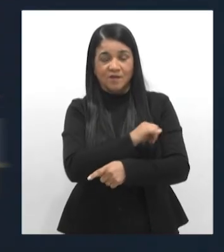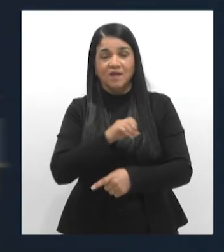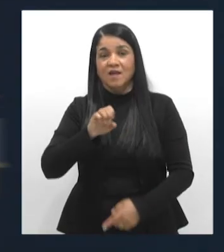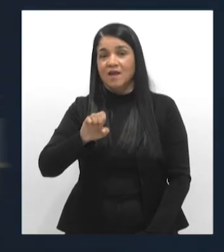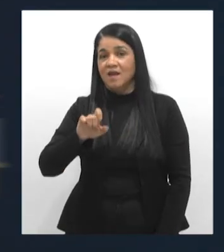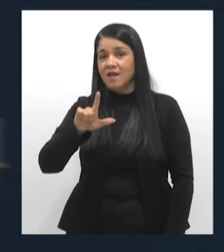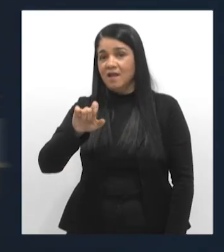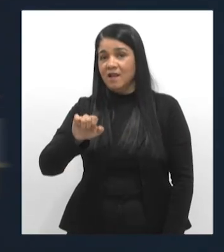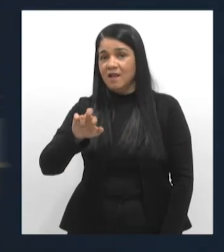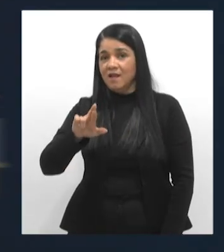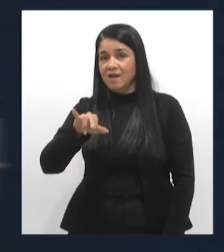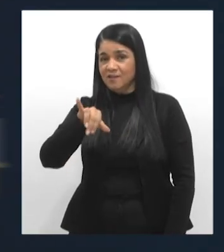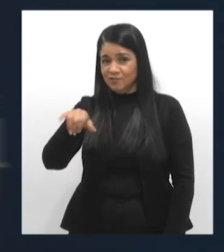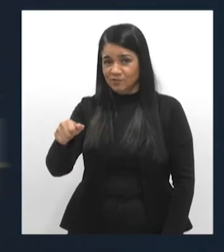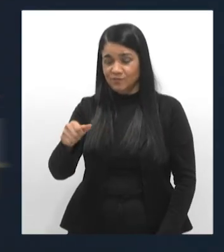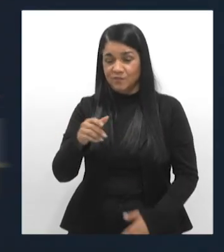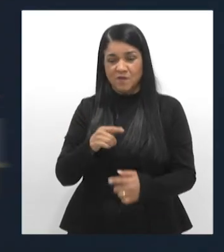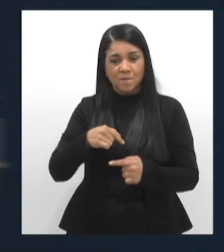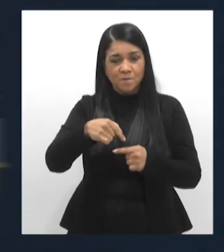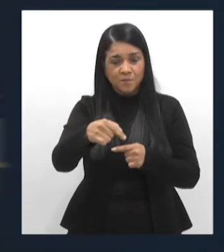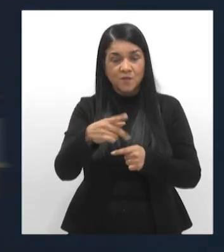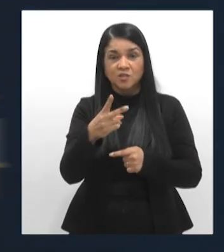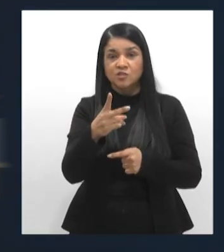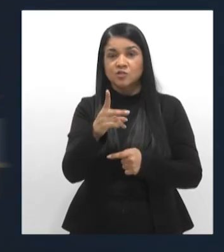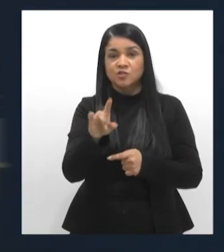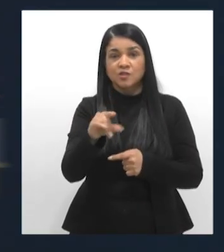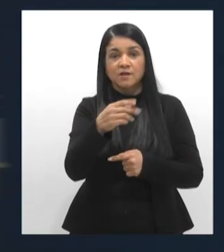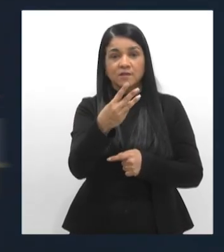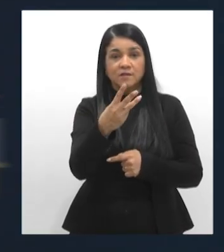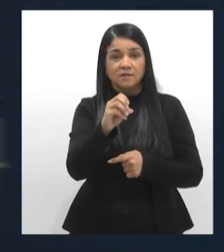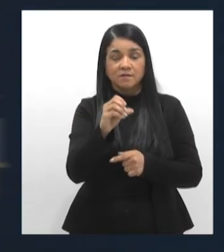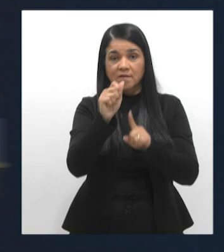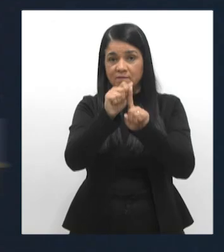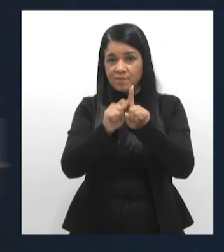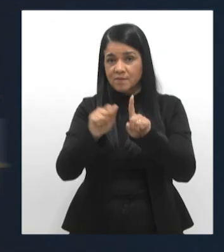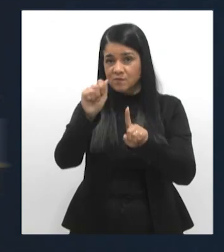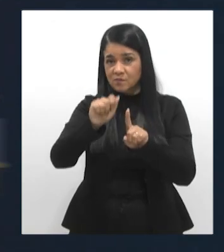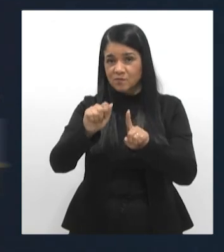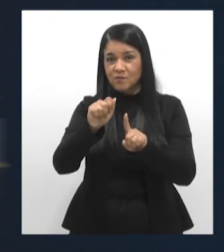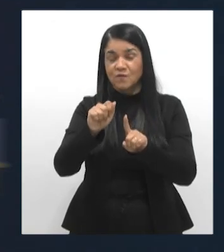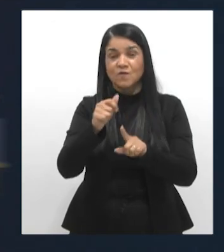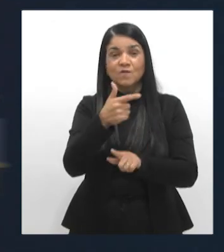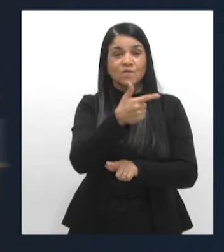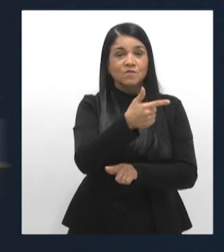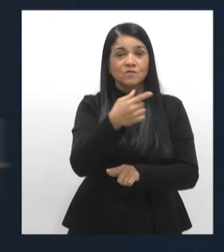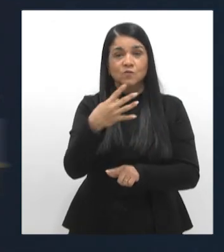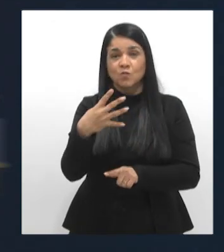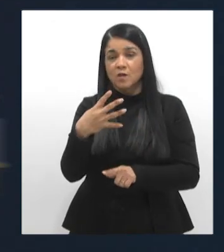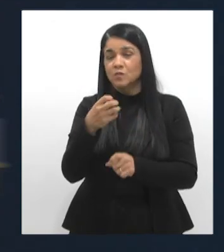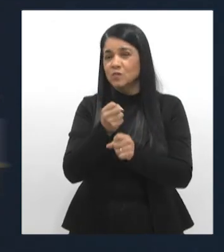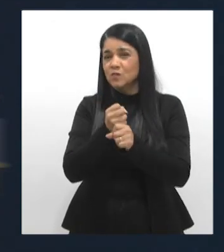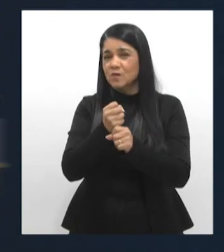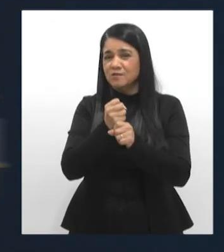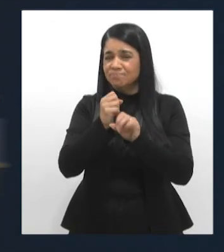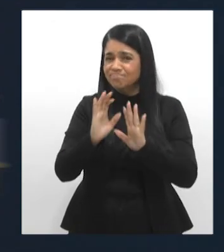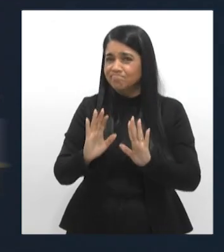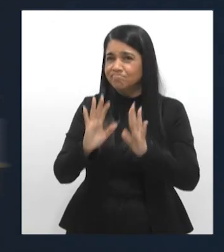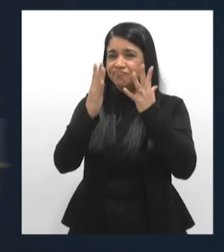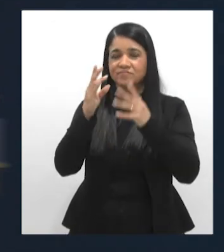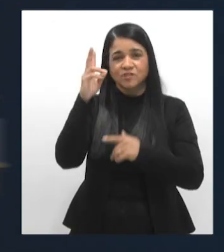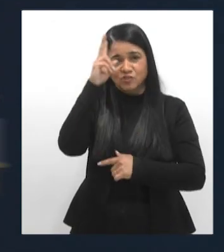ELERJ, que no próximo dia 30 de agosto celebra 24 anos de história. Criada